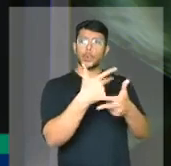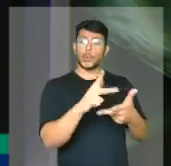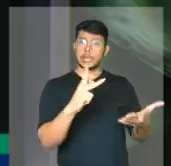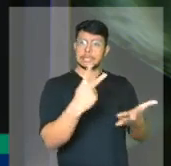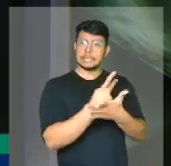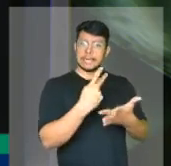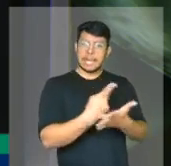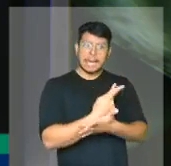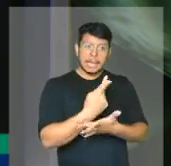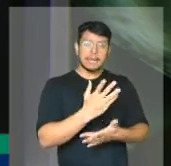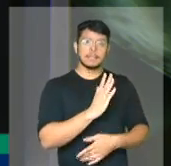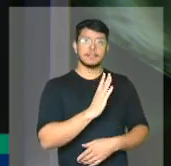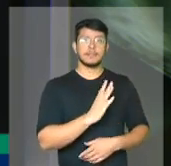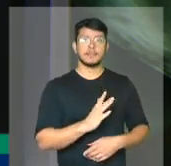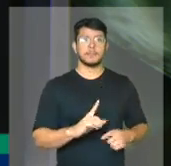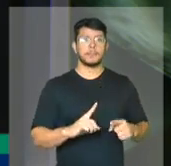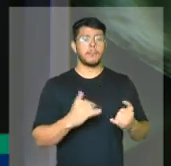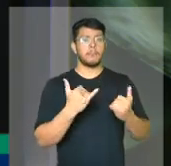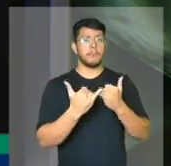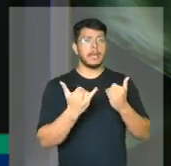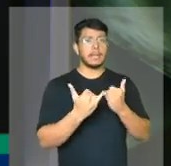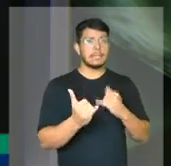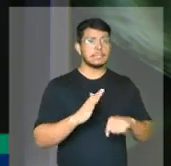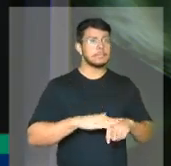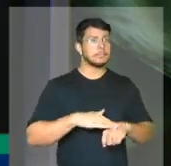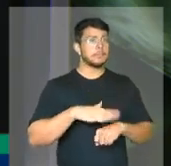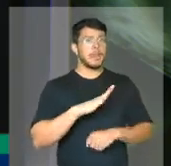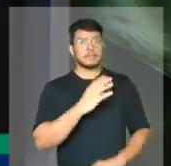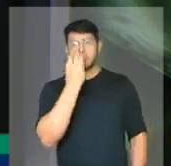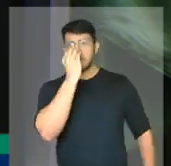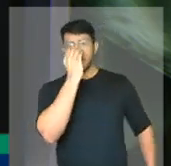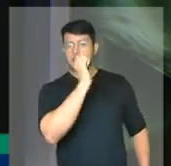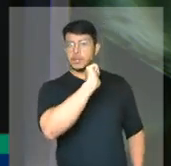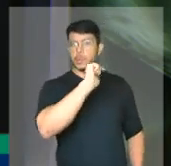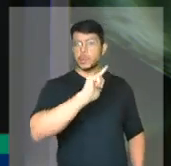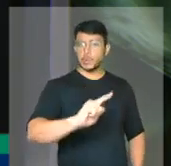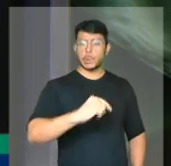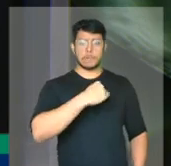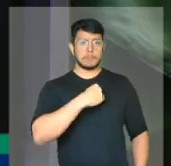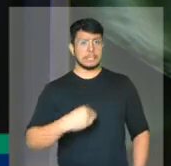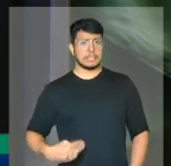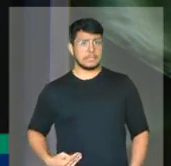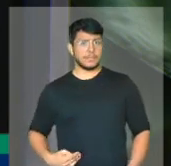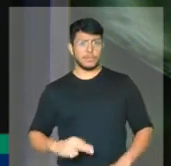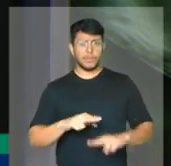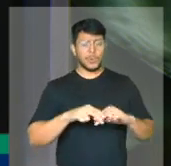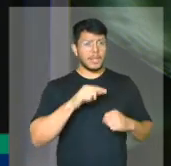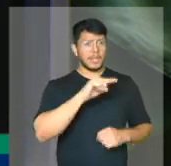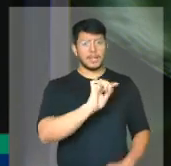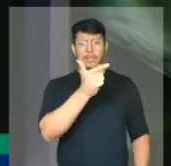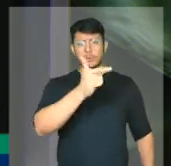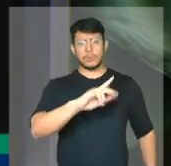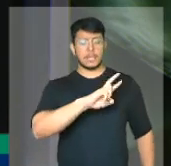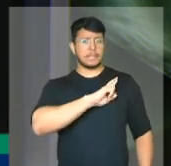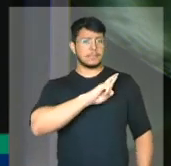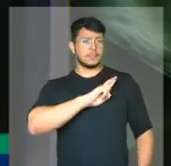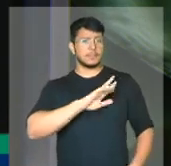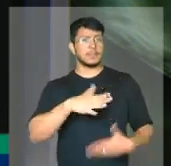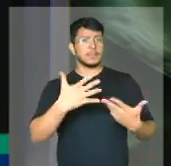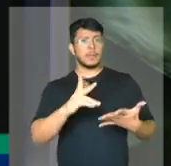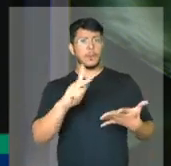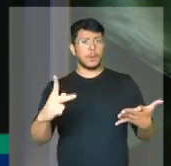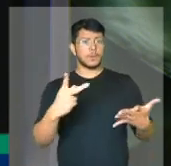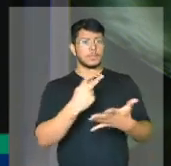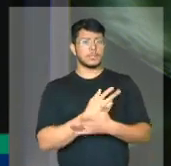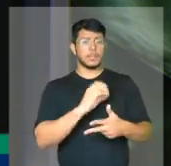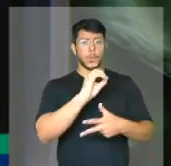um animador do que um ministro da Educação, graças às suas irresponsabilidades, nos trouxe um Enem